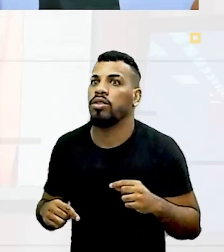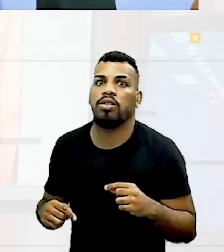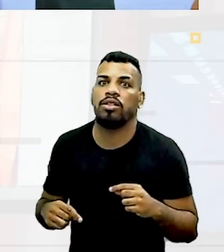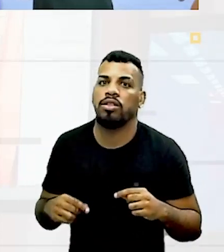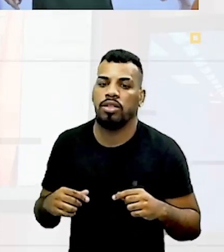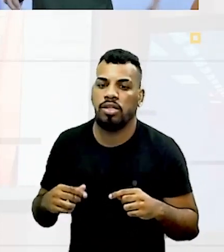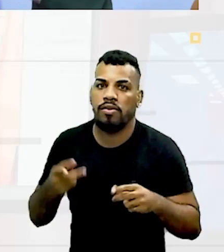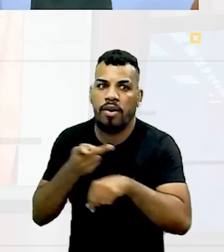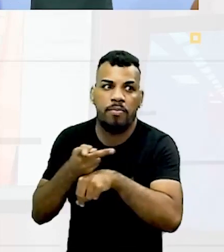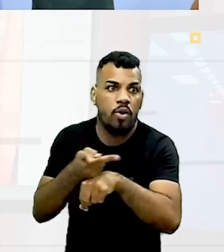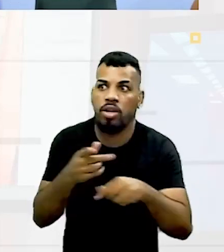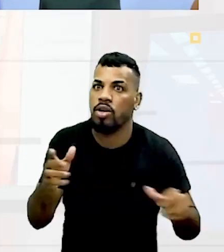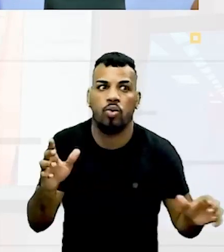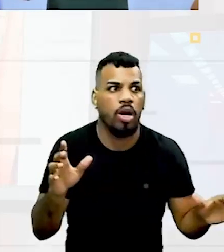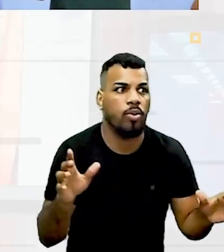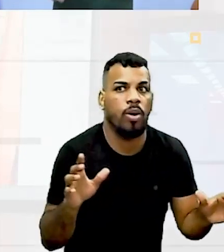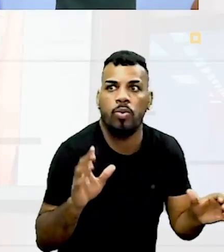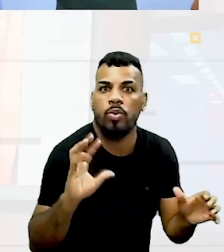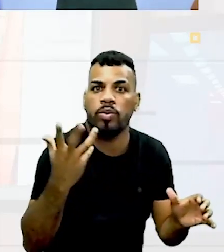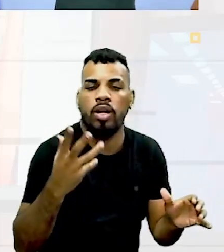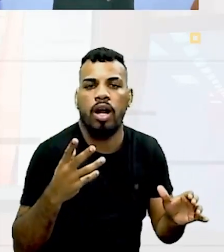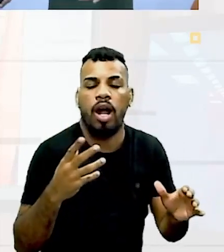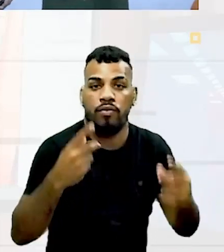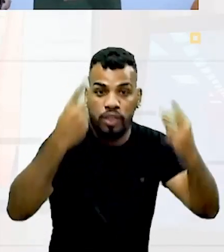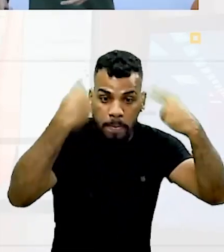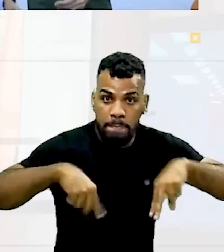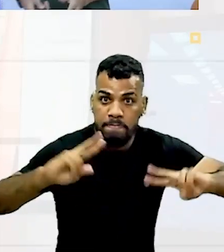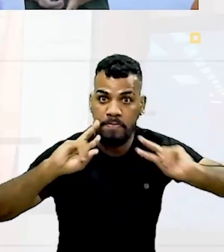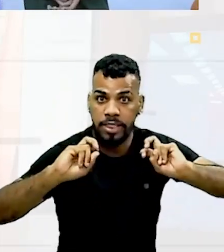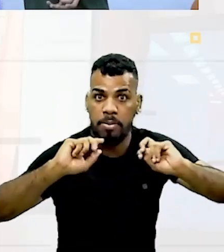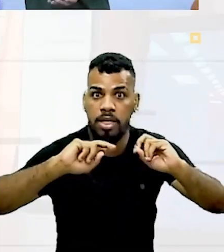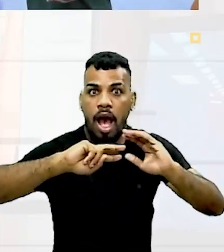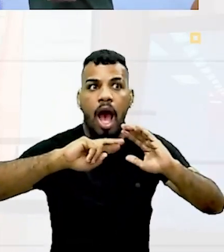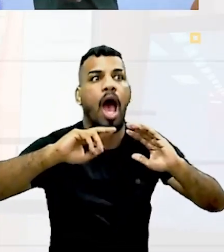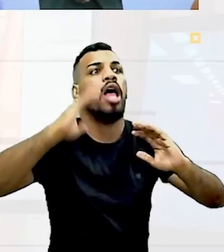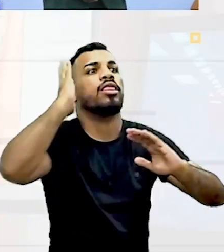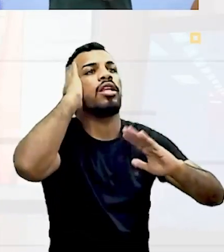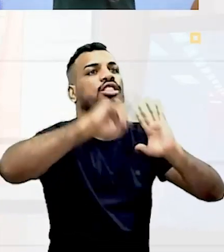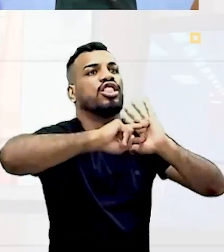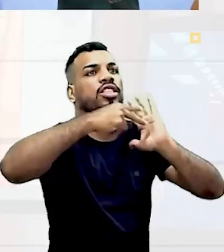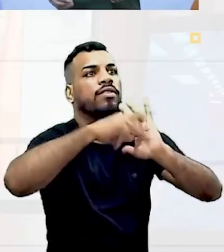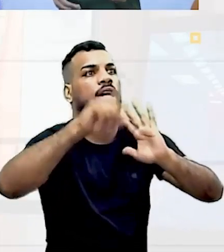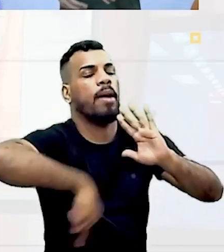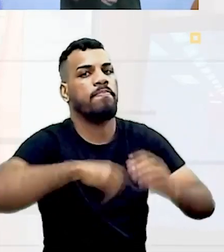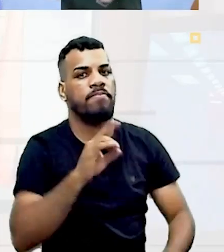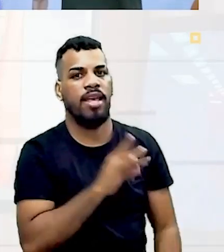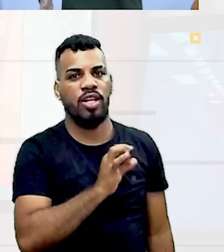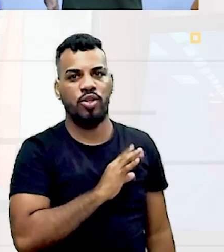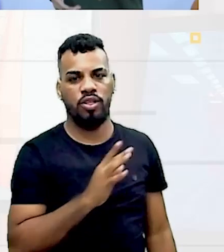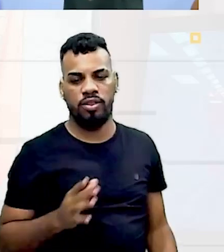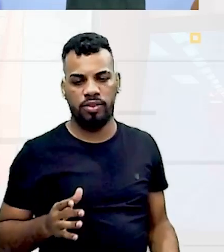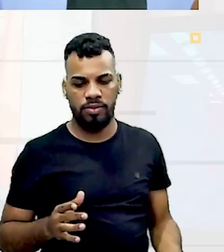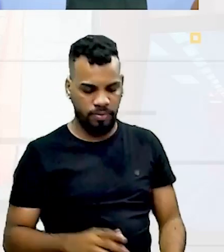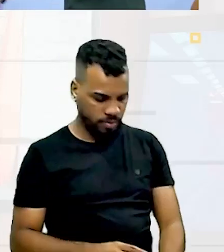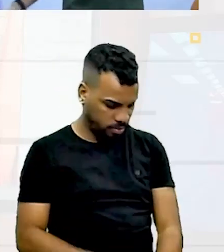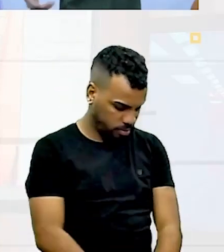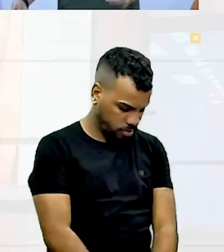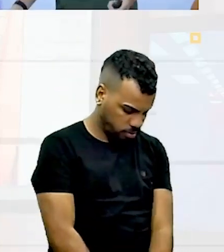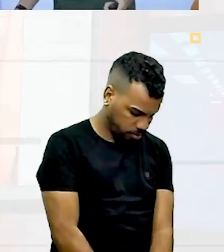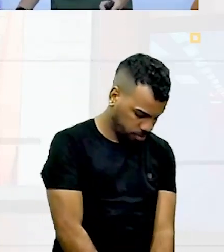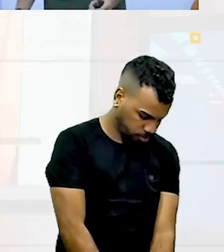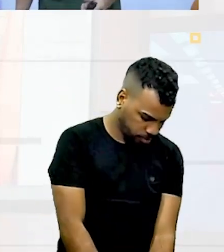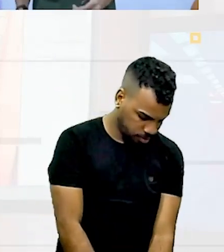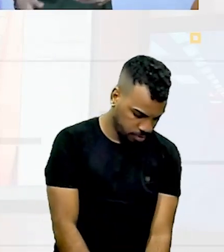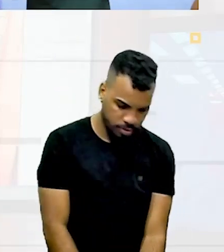algo, procurar o que está deixando ele com medo. E essa questão do exagero não é só para medo, mas